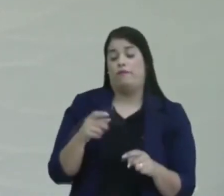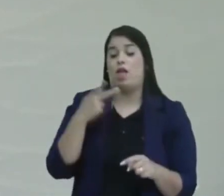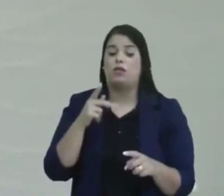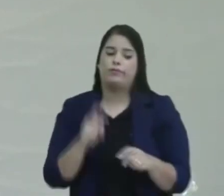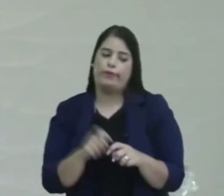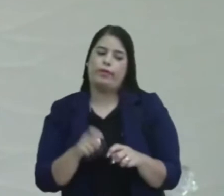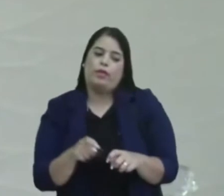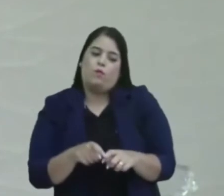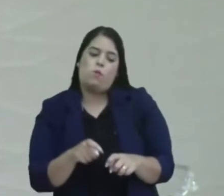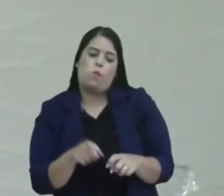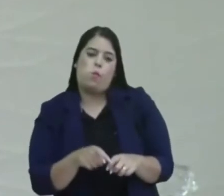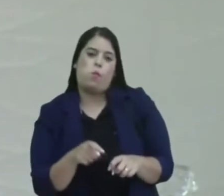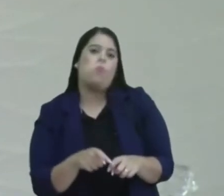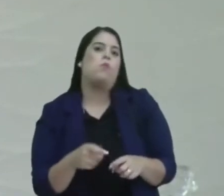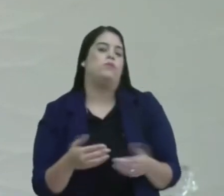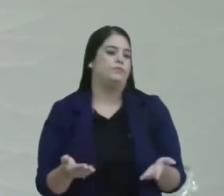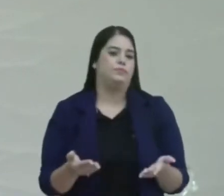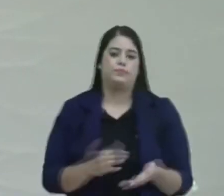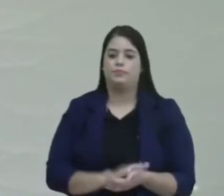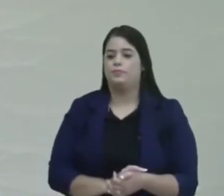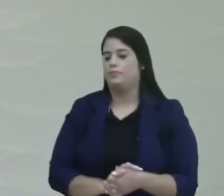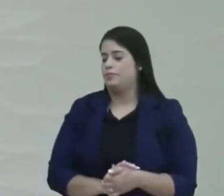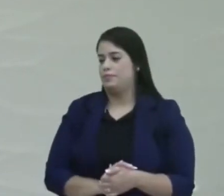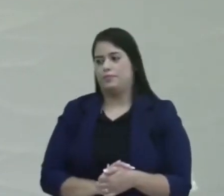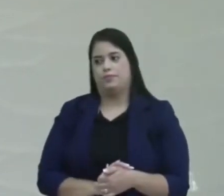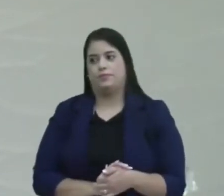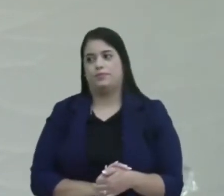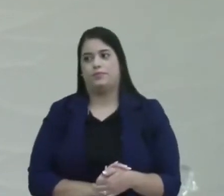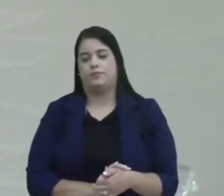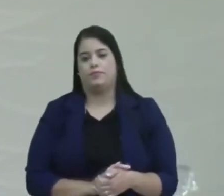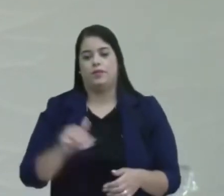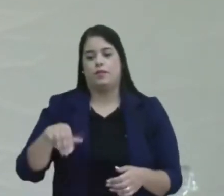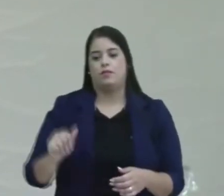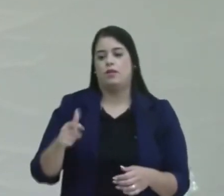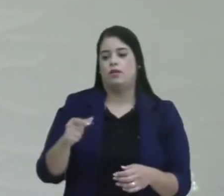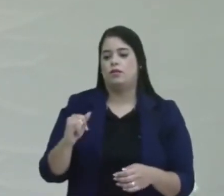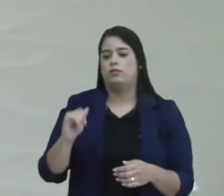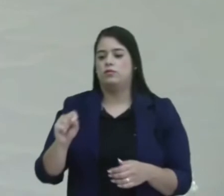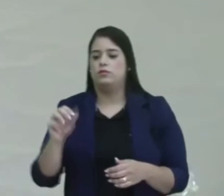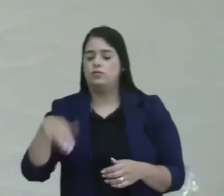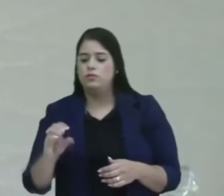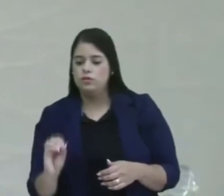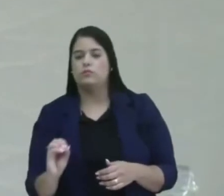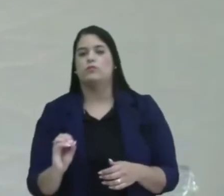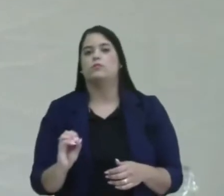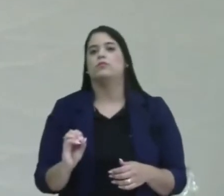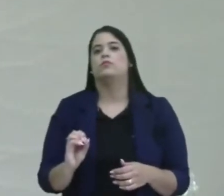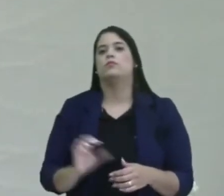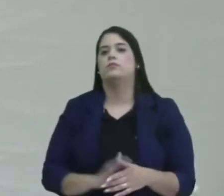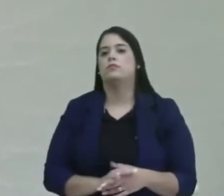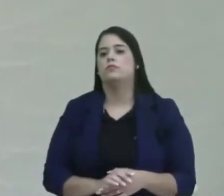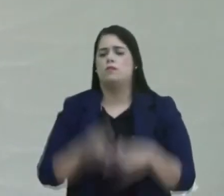apresentar projeto, para defender o que ele fez, mas para reforçar o seu machismo e sua sexualidade. E atacando